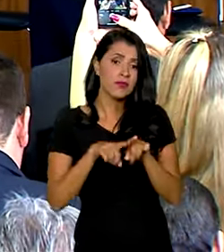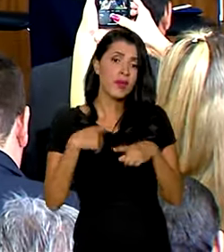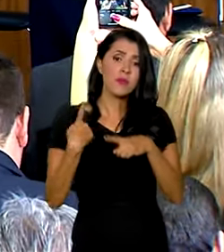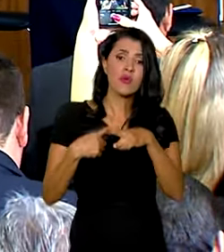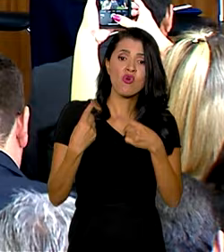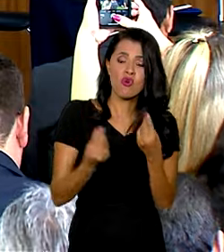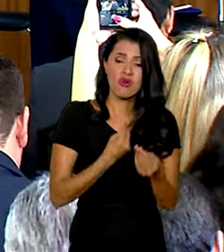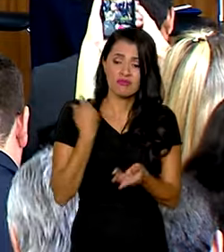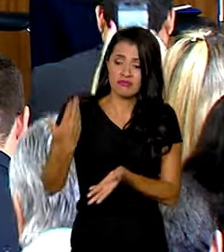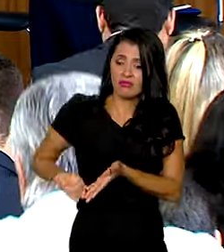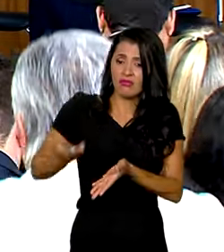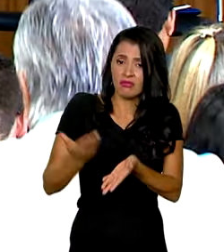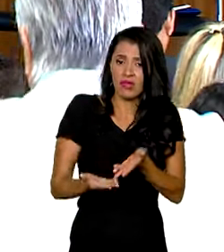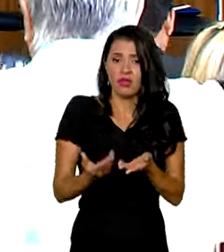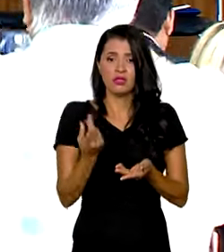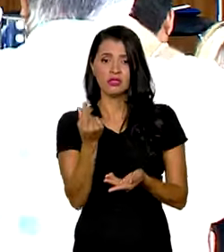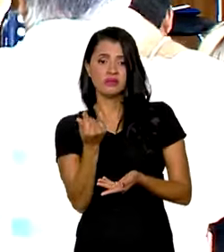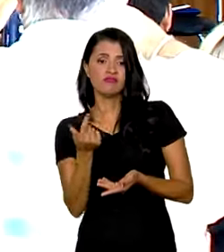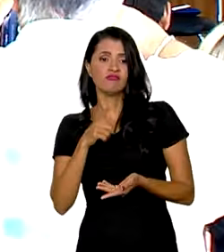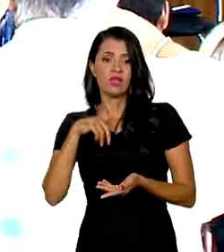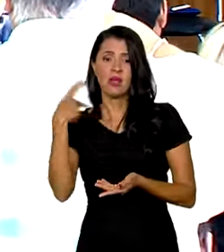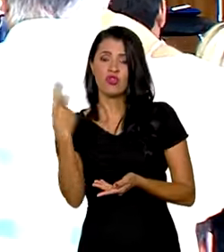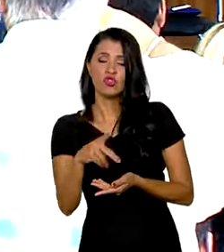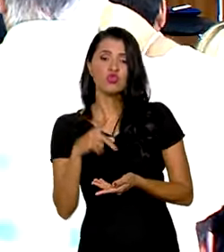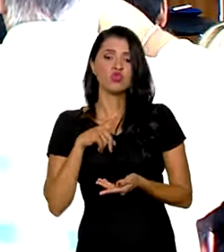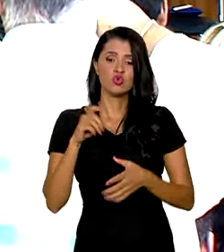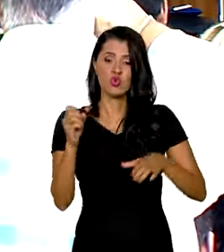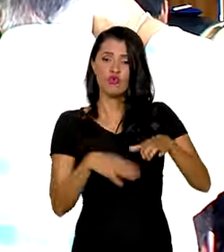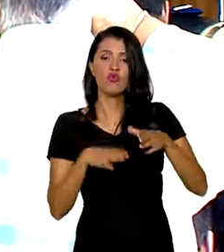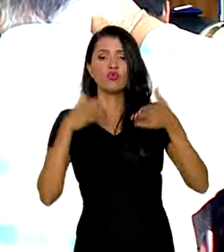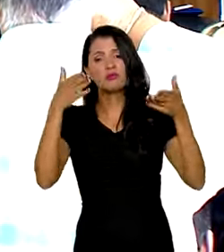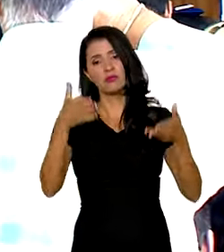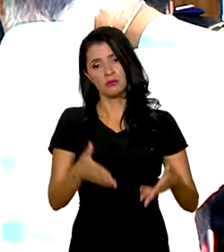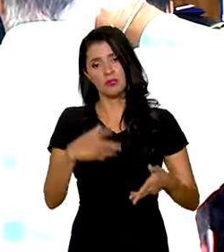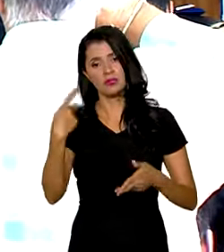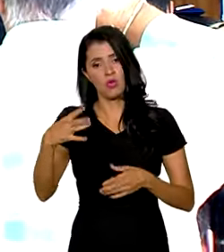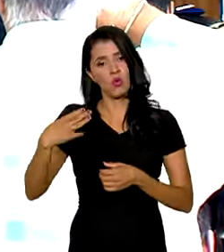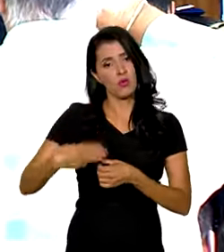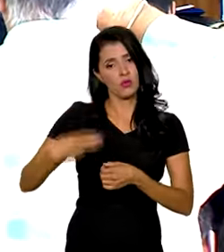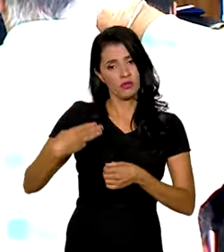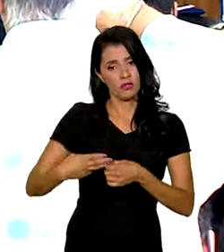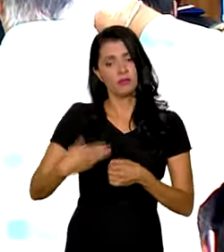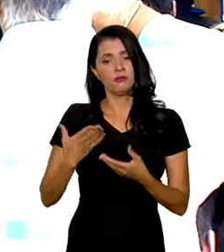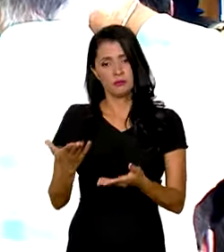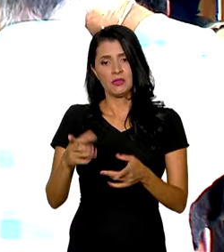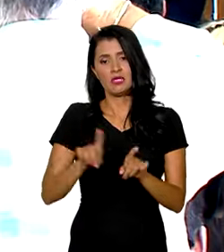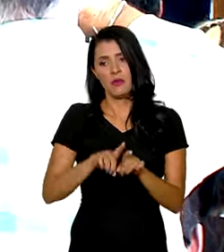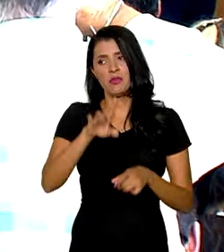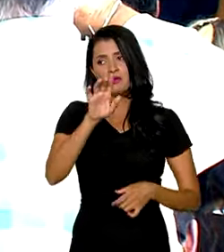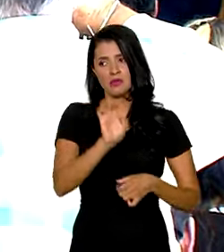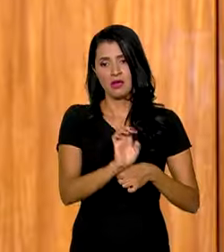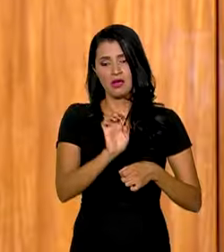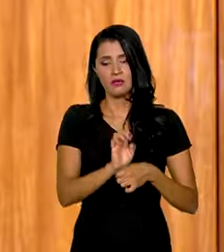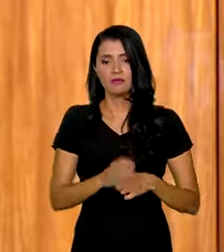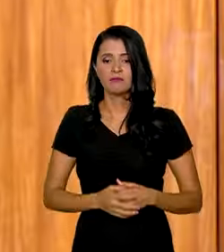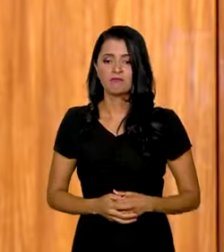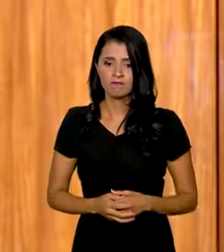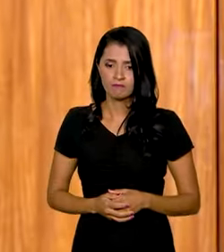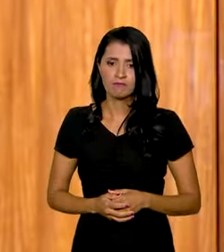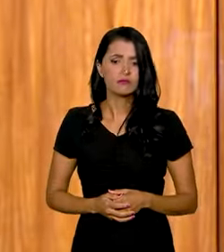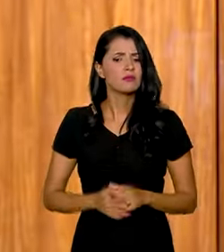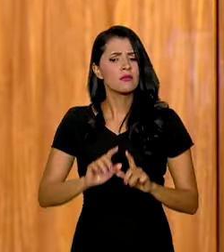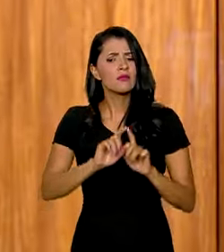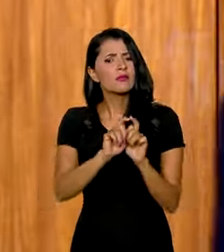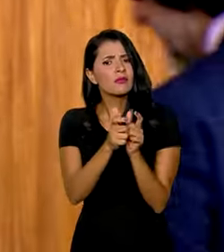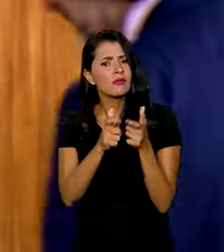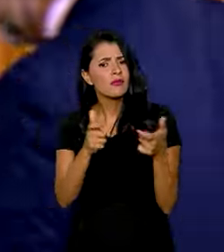causa das perdas de receitas dos fundos de participação dos municípios e dos estados. É a